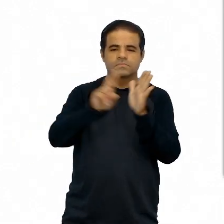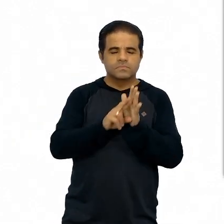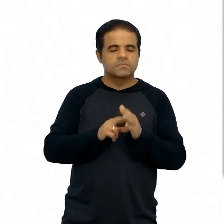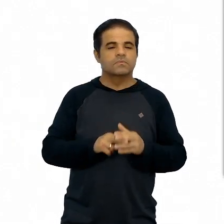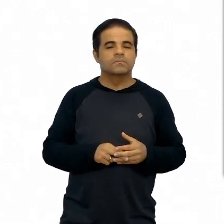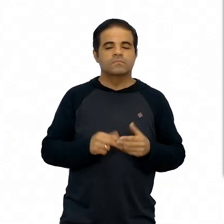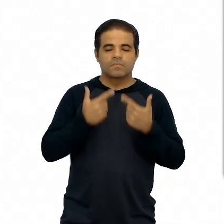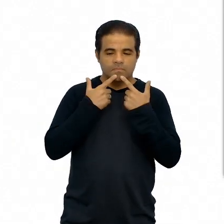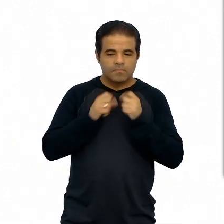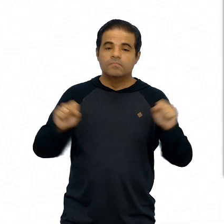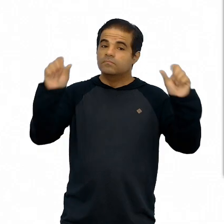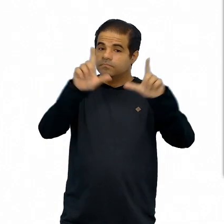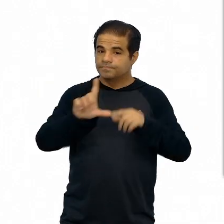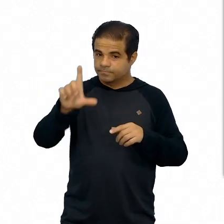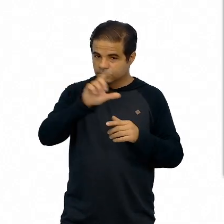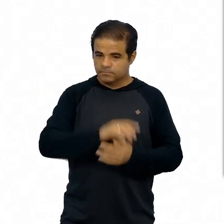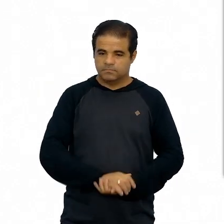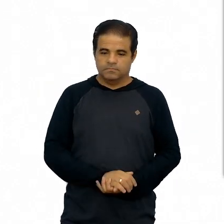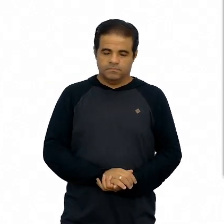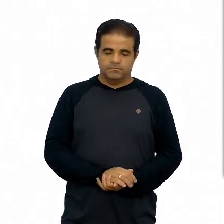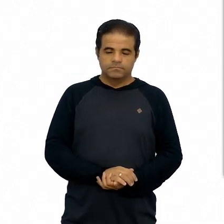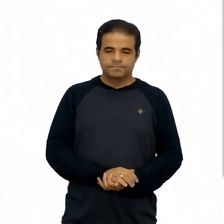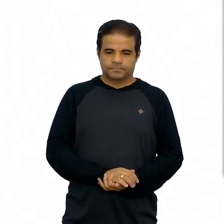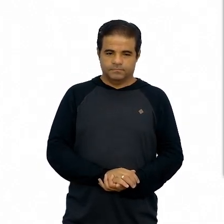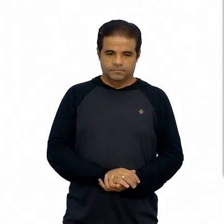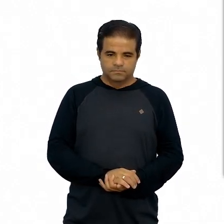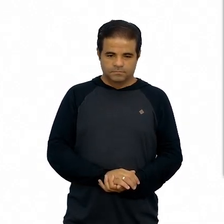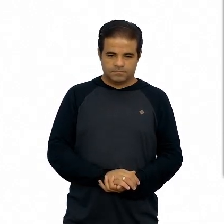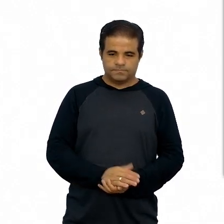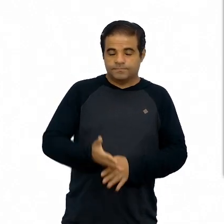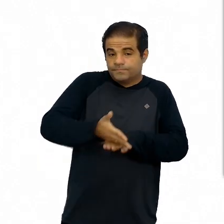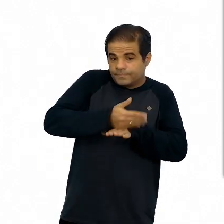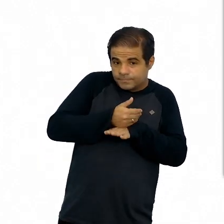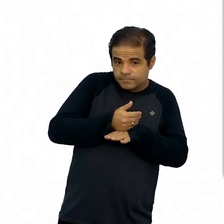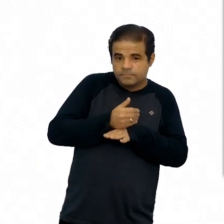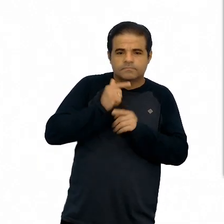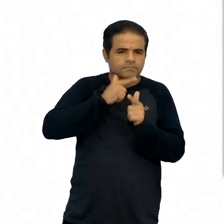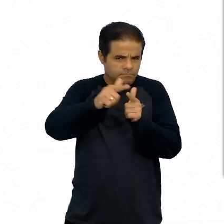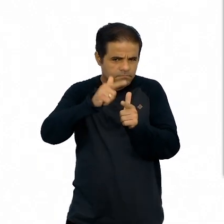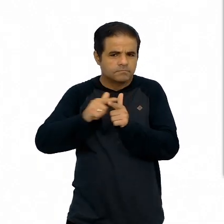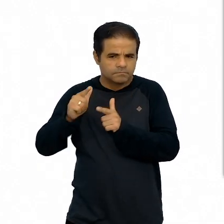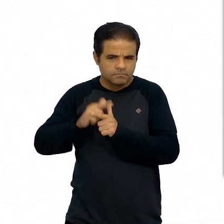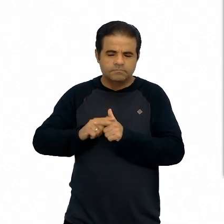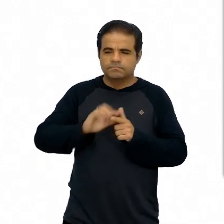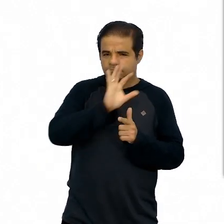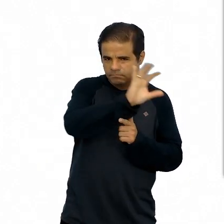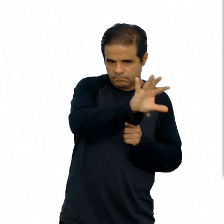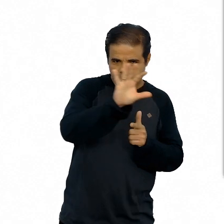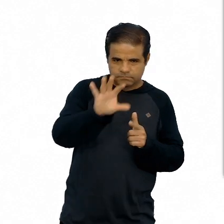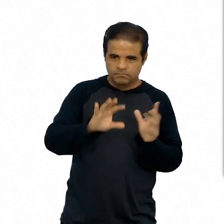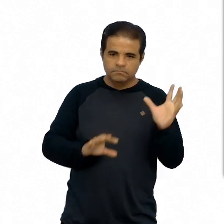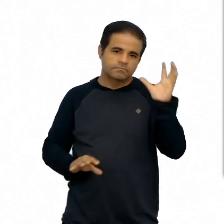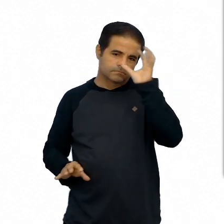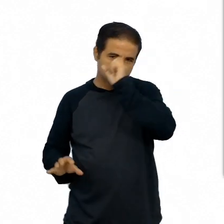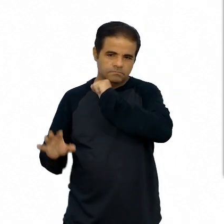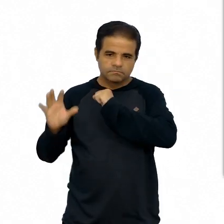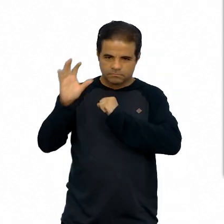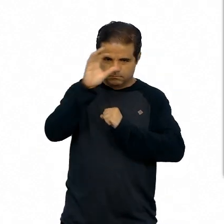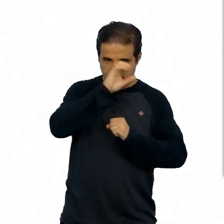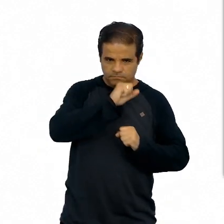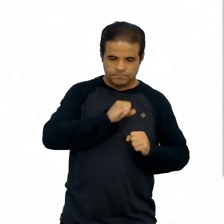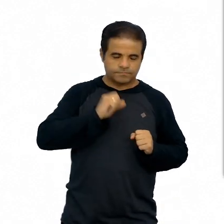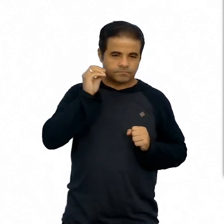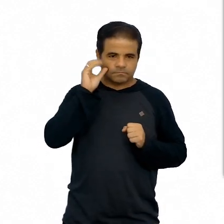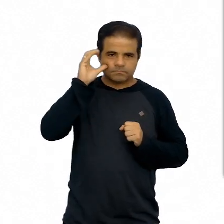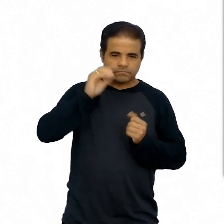né, na linguagem, principalmente, antecipando, né, alguns problemas aí na aprendizagem. O conhecimento